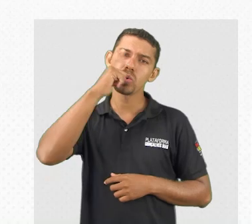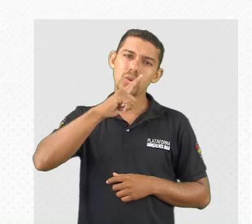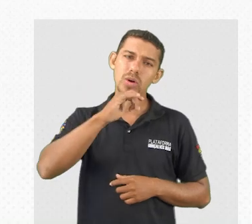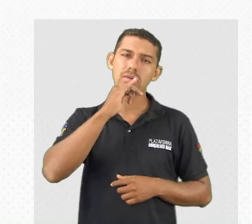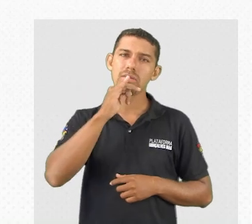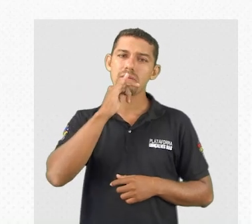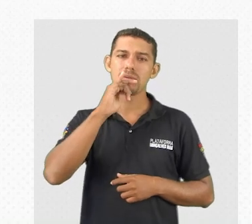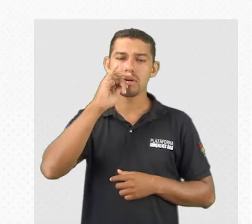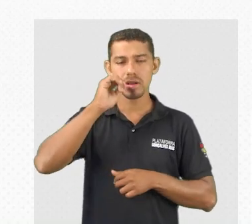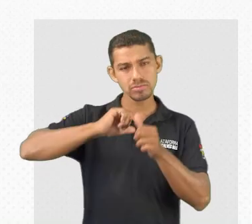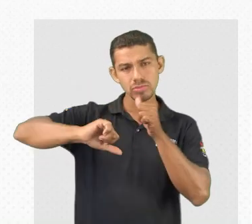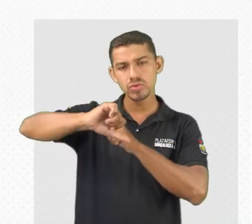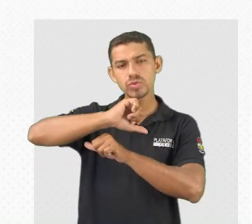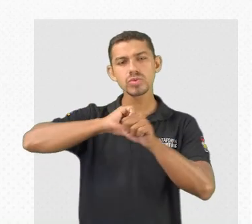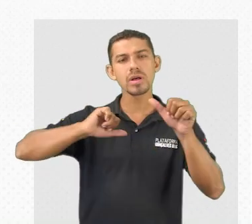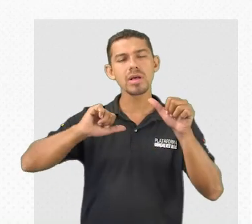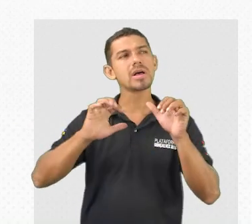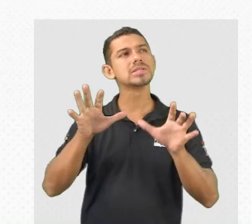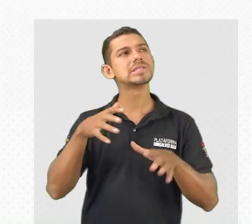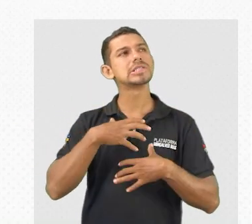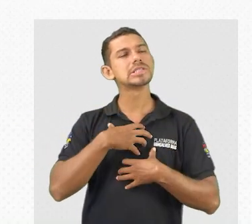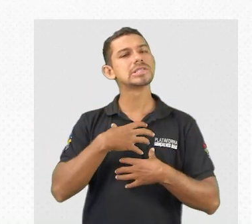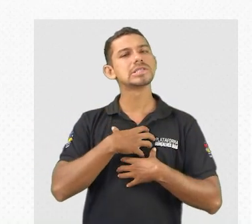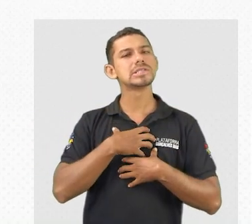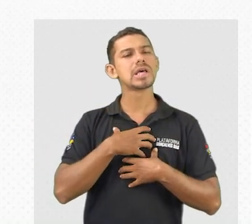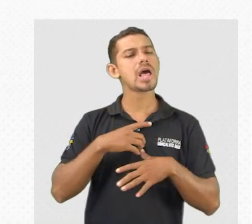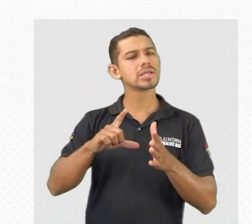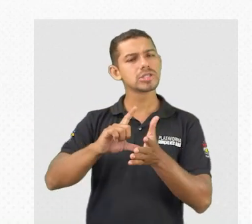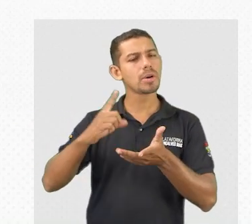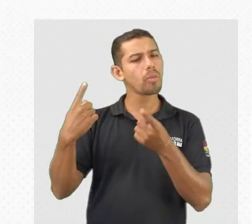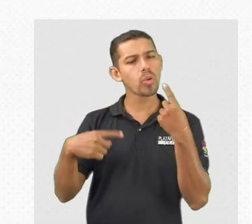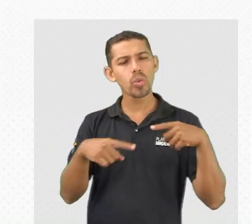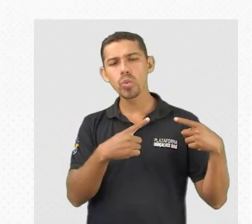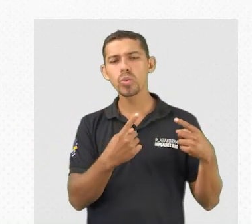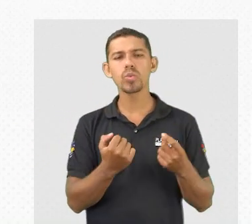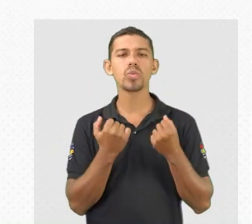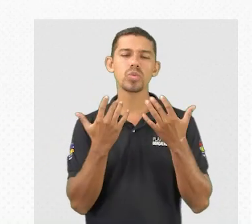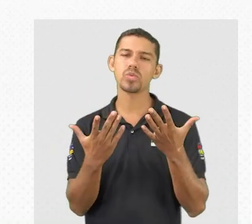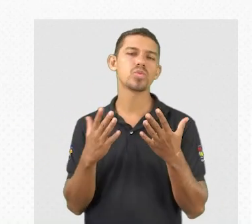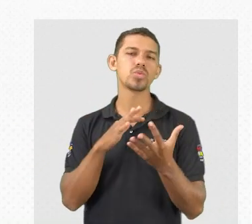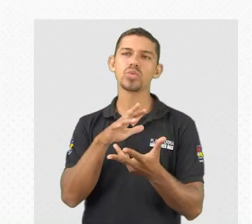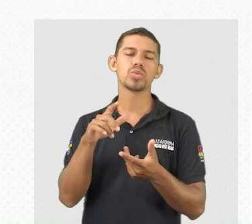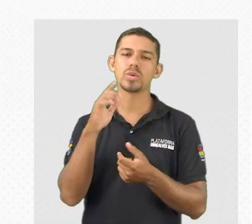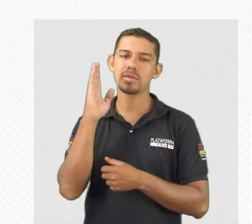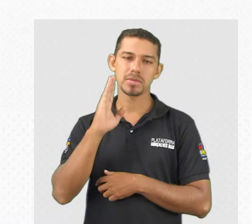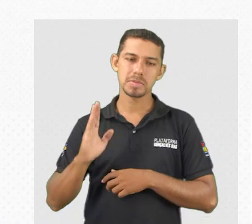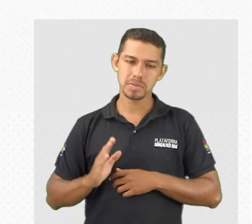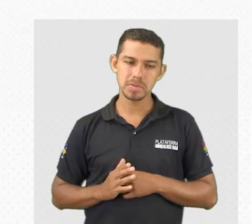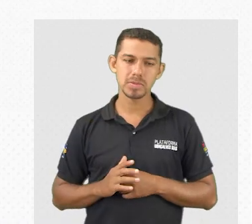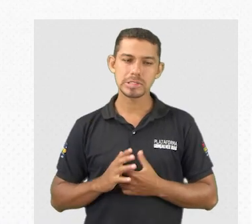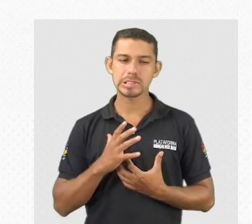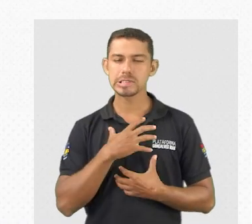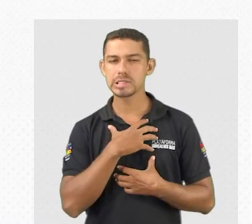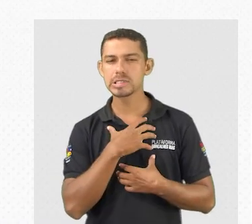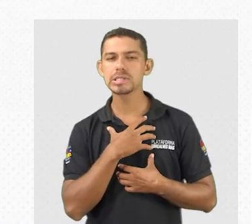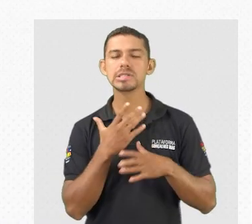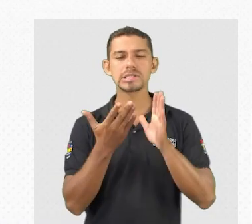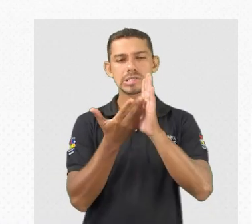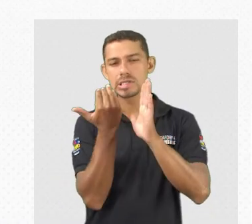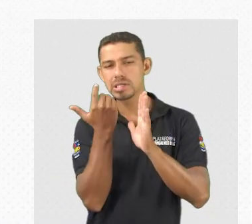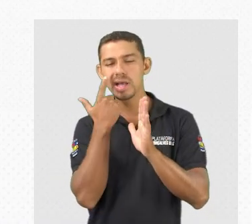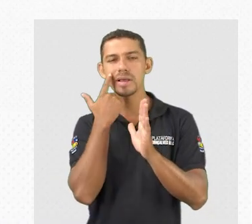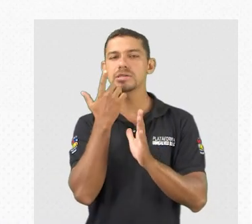conseguir reverter esse sentimento antipolítico que a gente acabou produzindo, sobretudo no Brasil. Um sentimento de distanciamento e